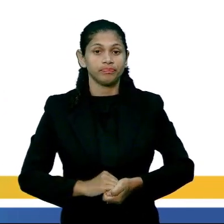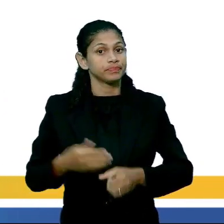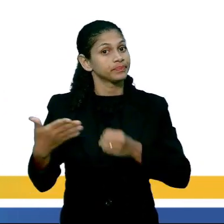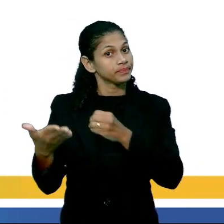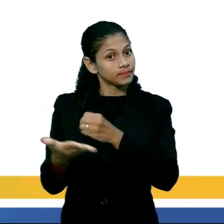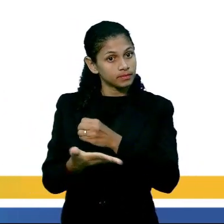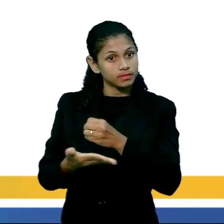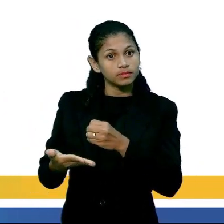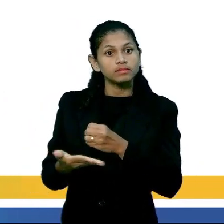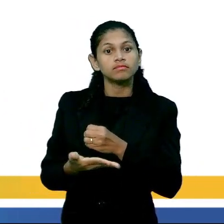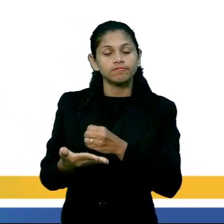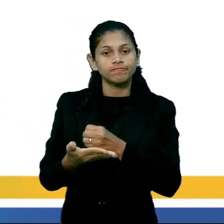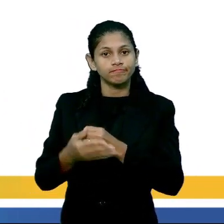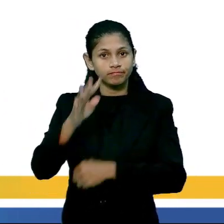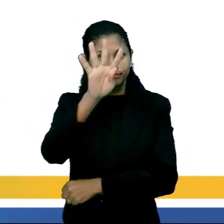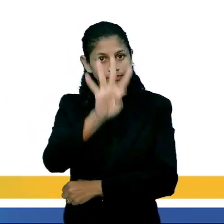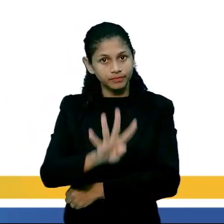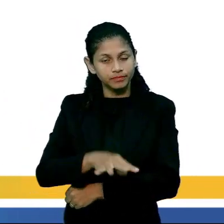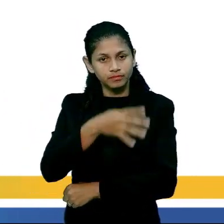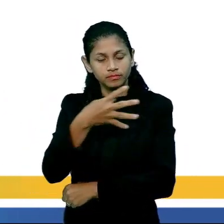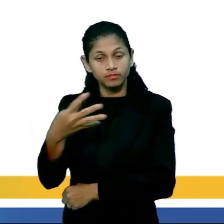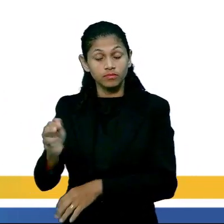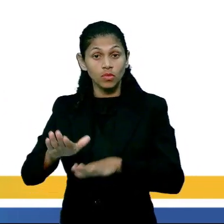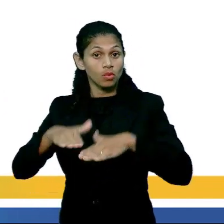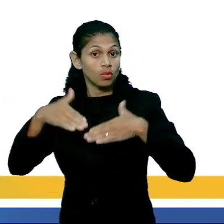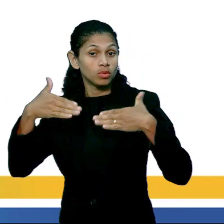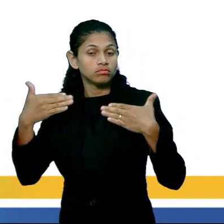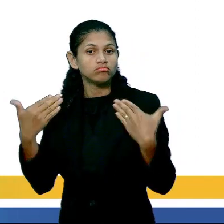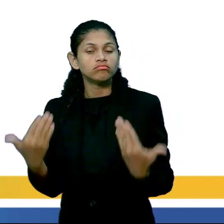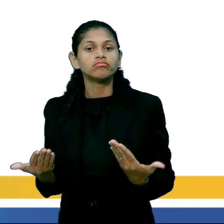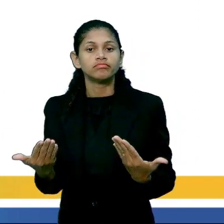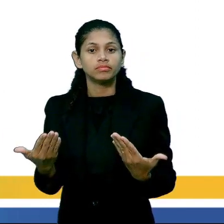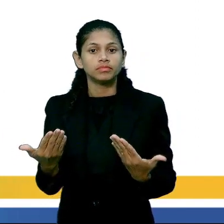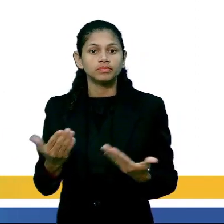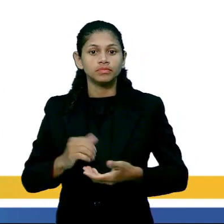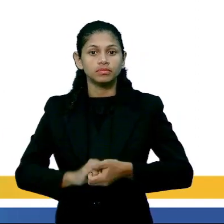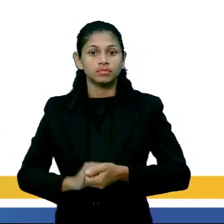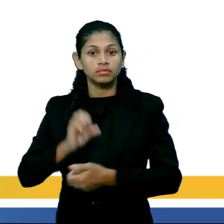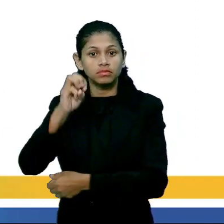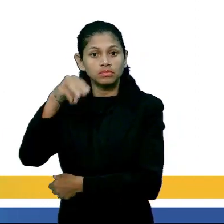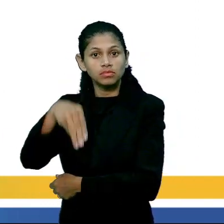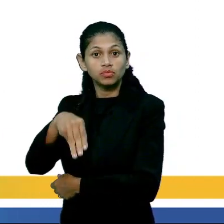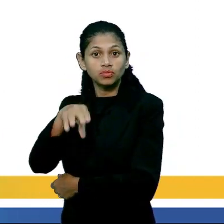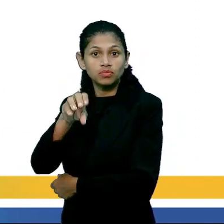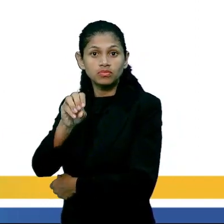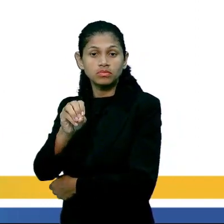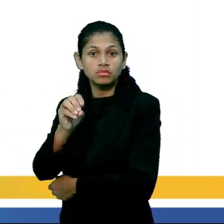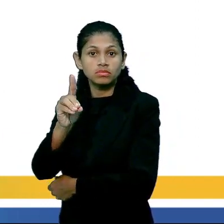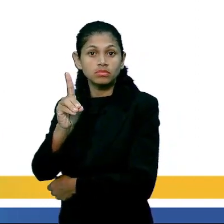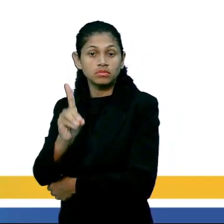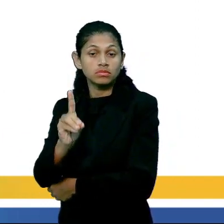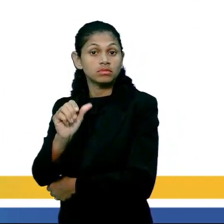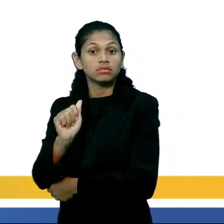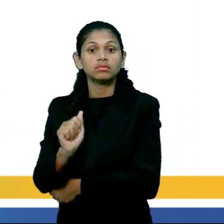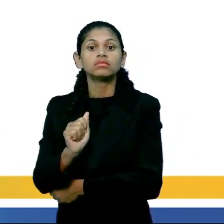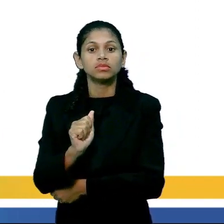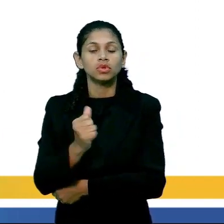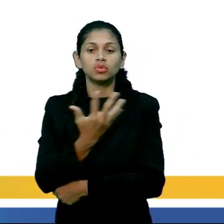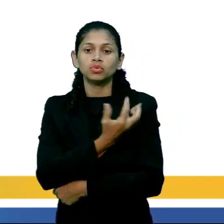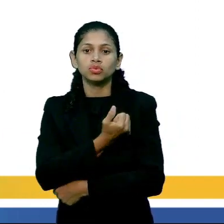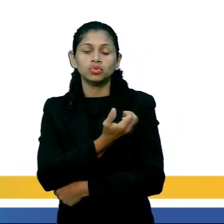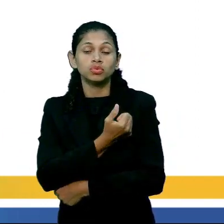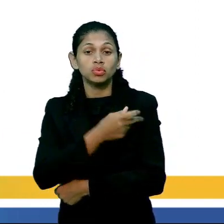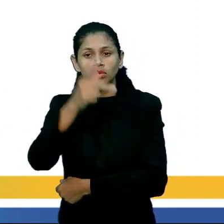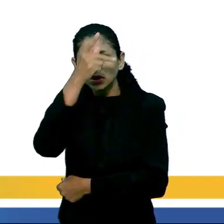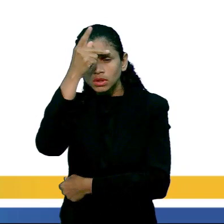Com base no quadro Qual é a moda do número de pessoas no elevador